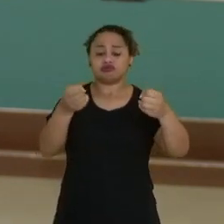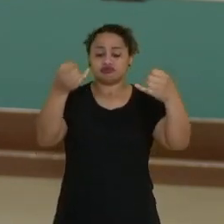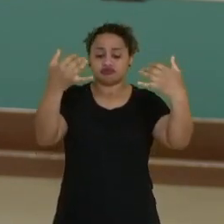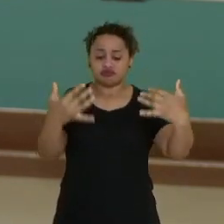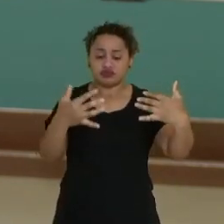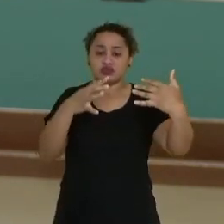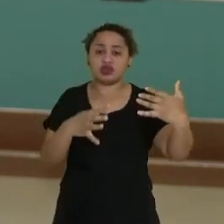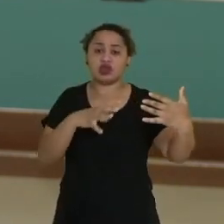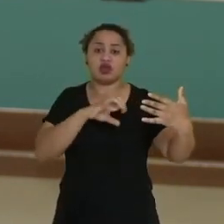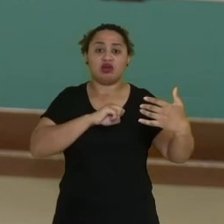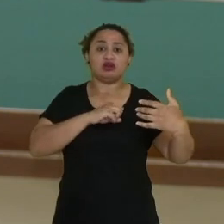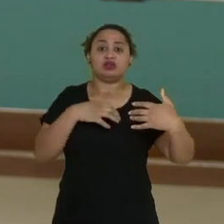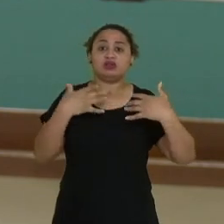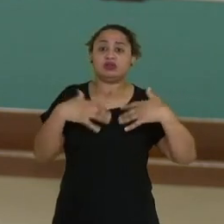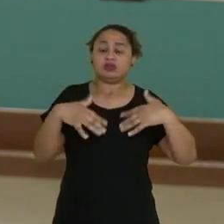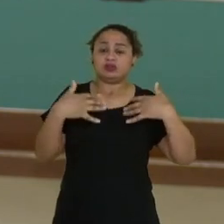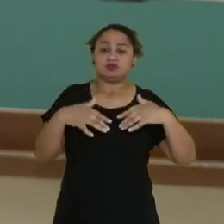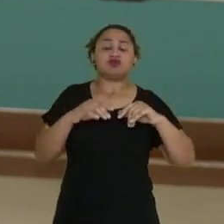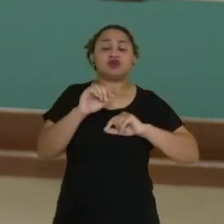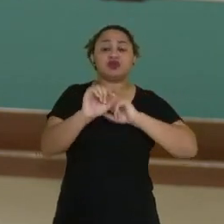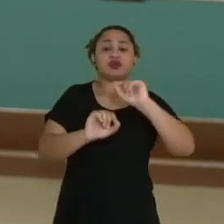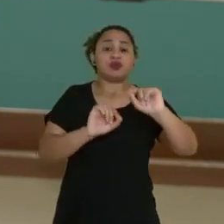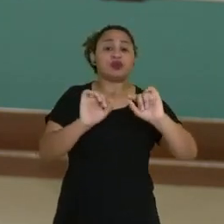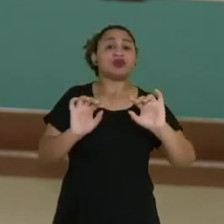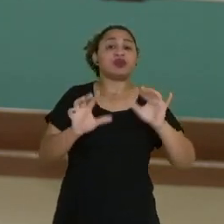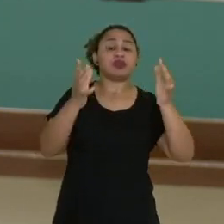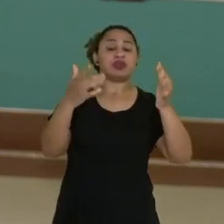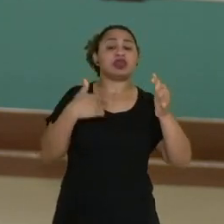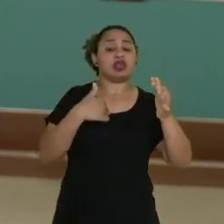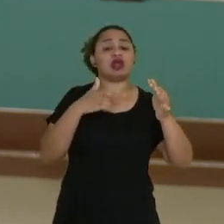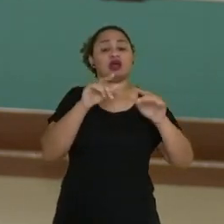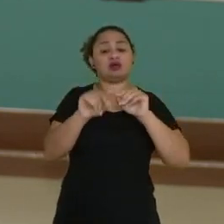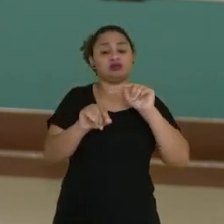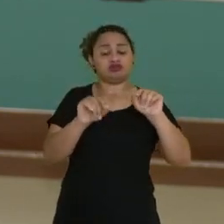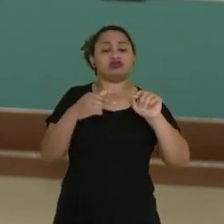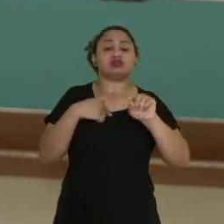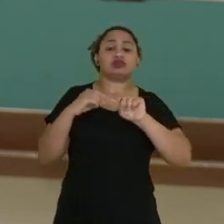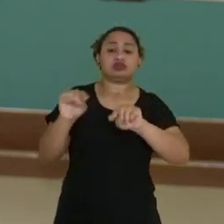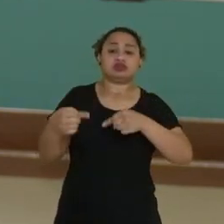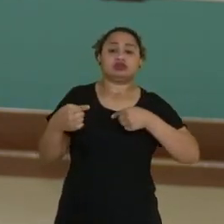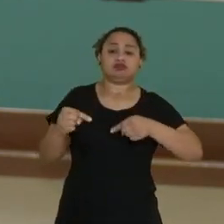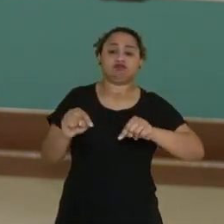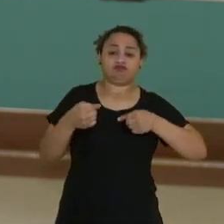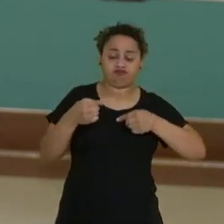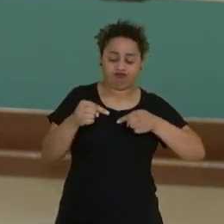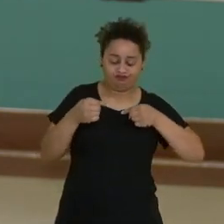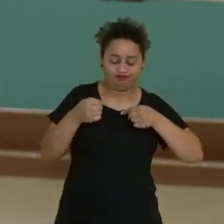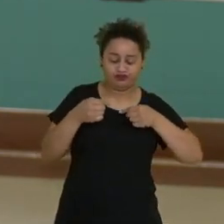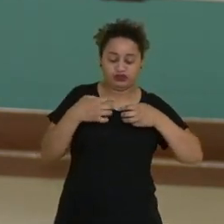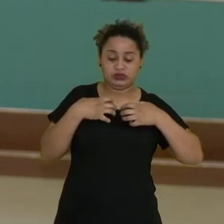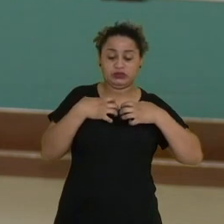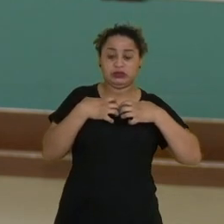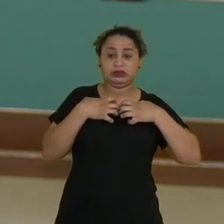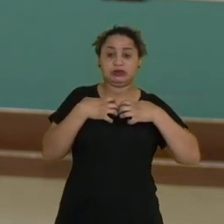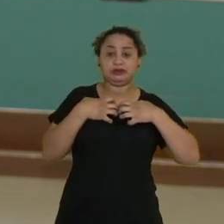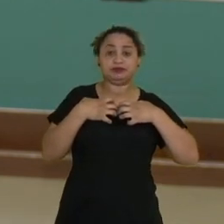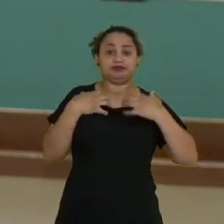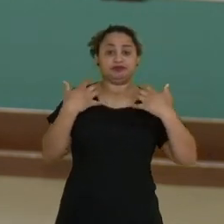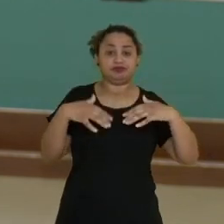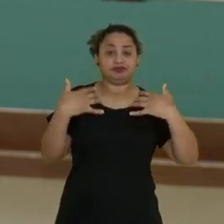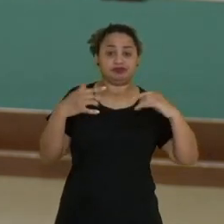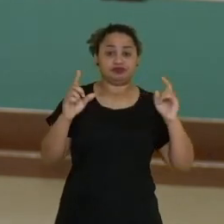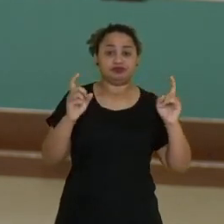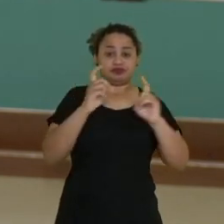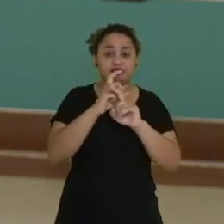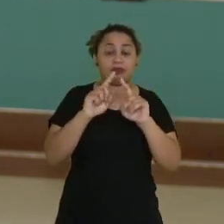amor gigantesco, que muitas vezes os constantes e grandes desafios quase sufocaram.